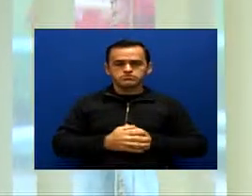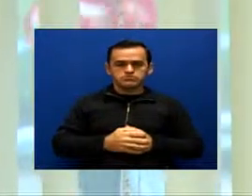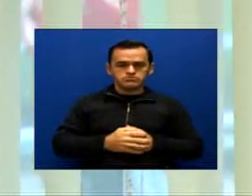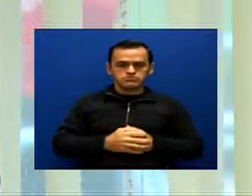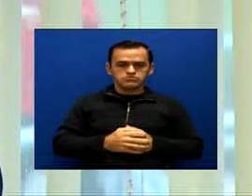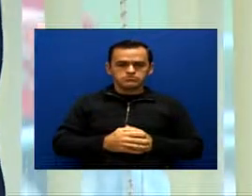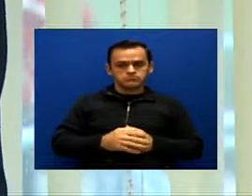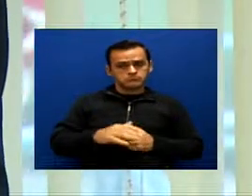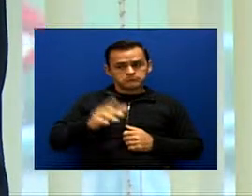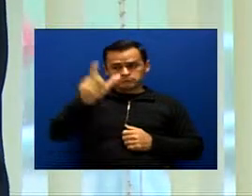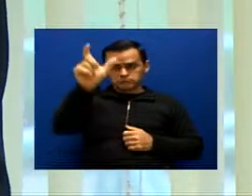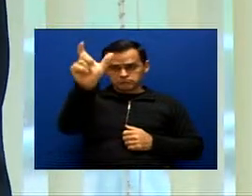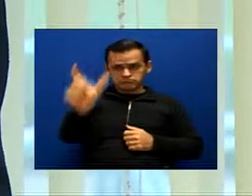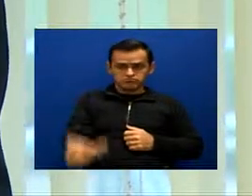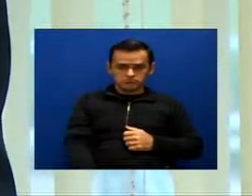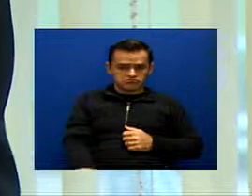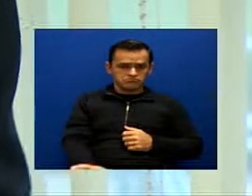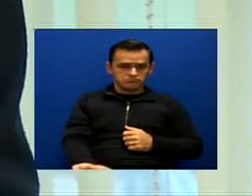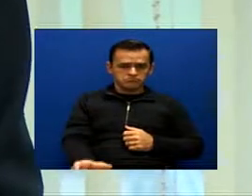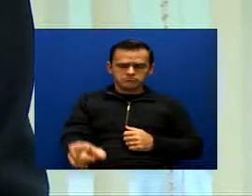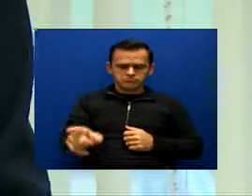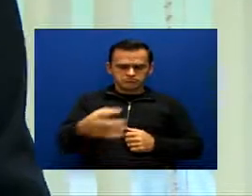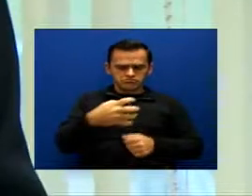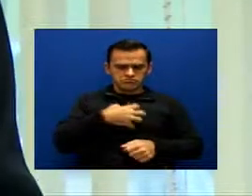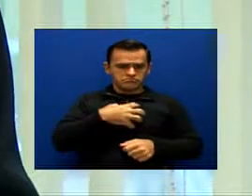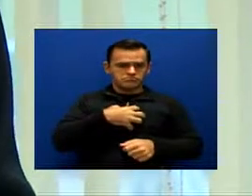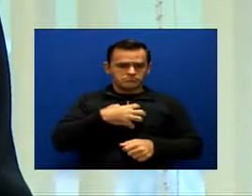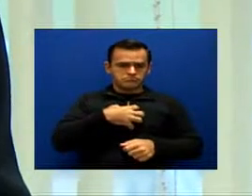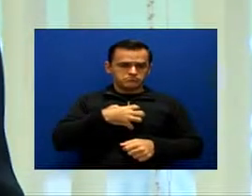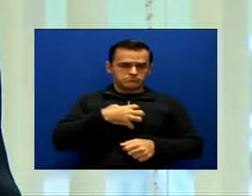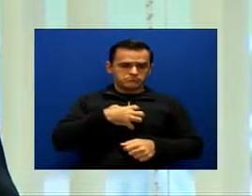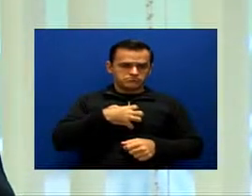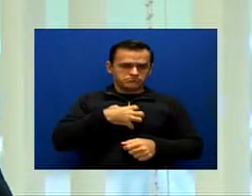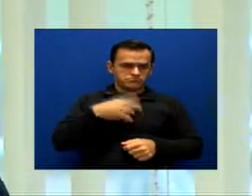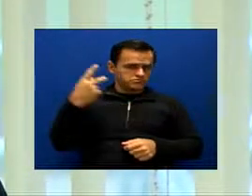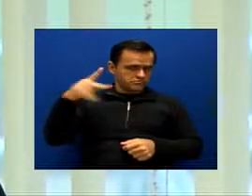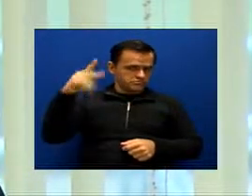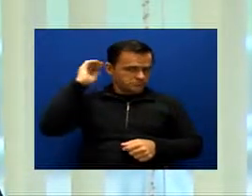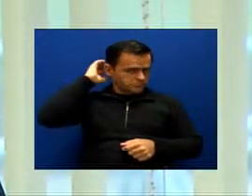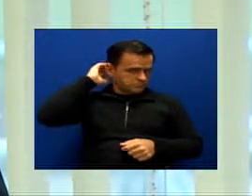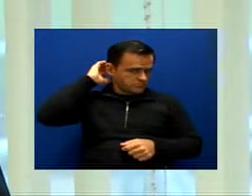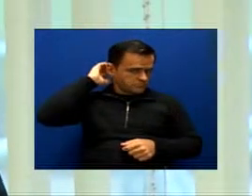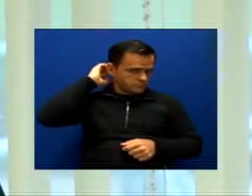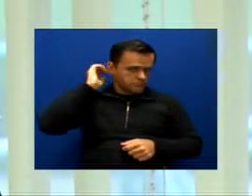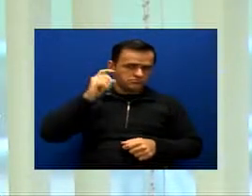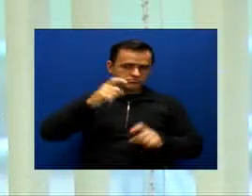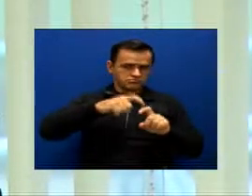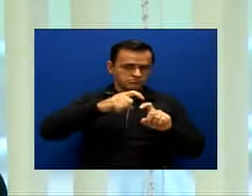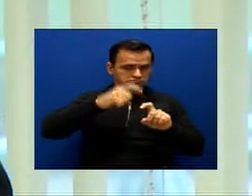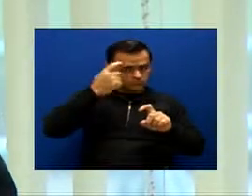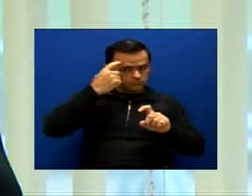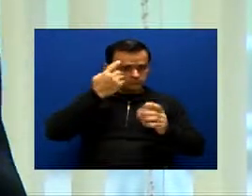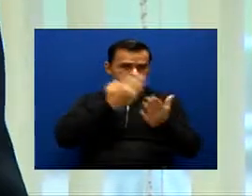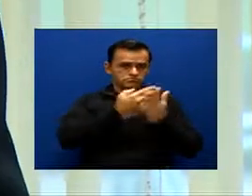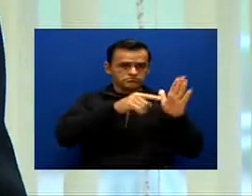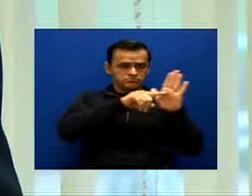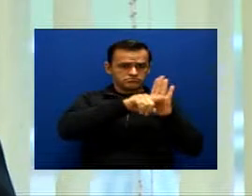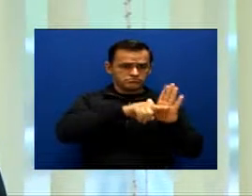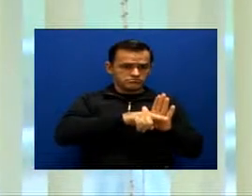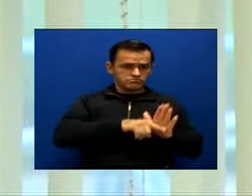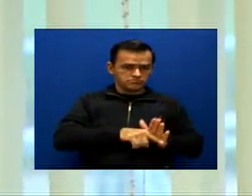Então, a identidade de gênero é como a pessoa se sente. Identidade, isso é psiquiatria.